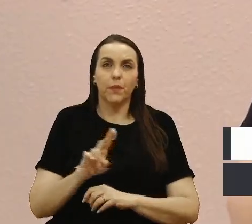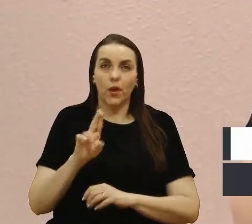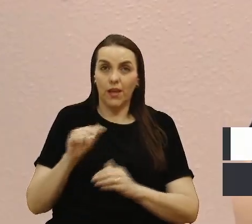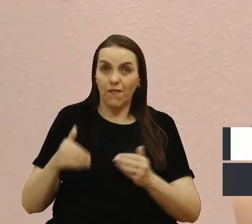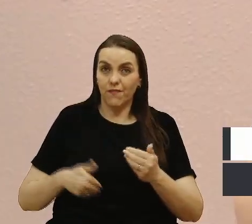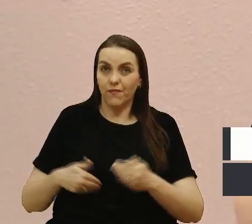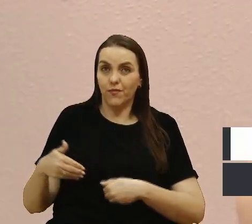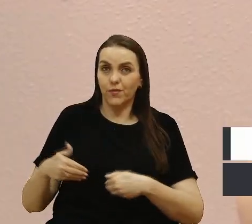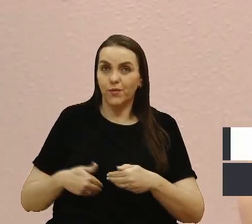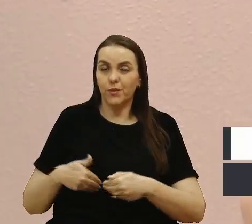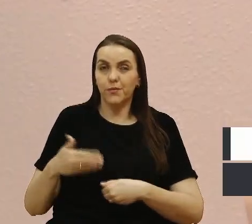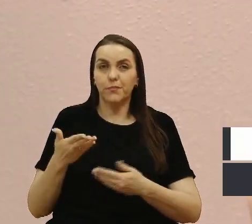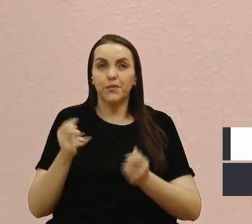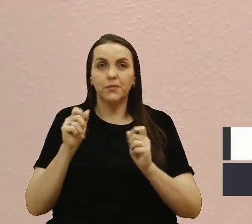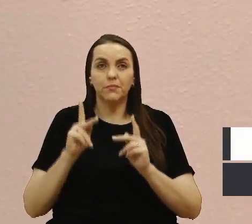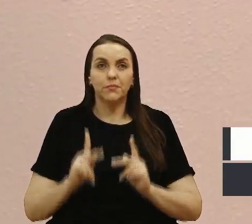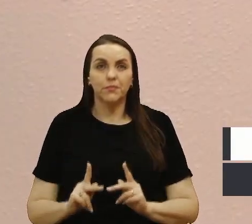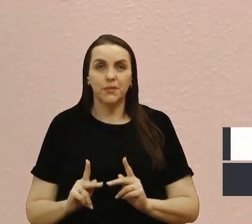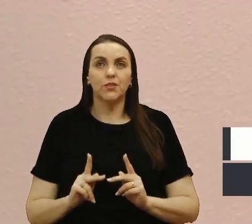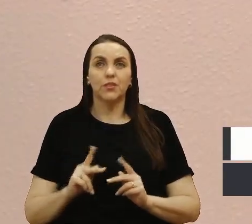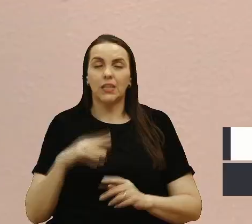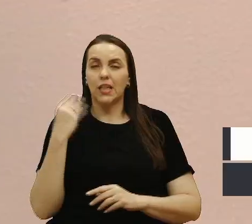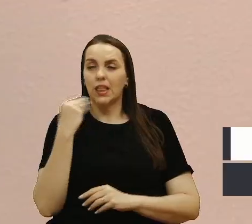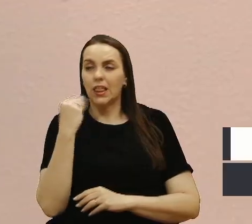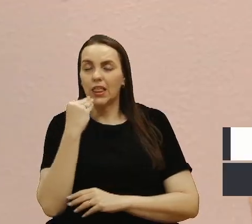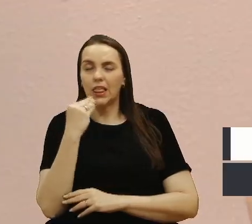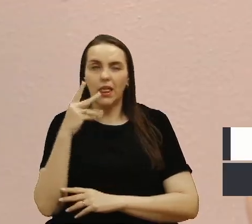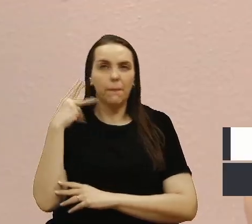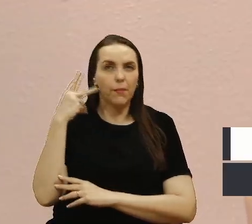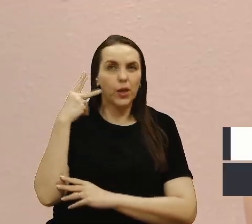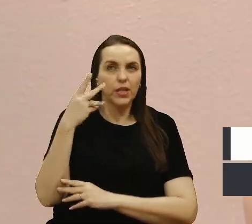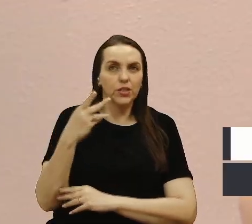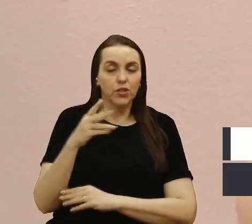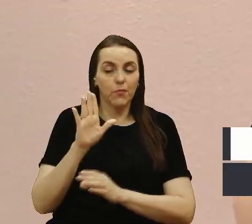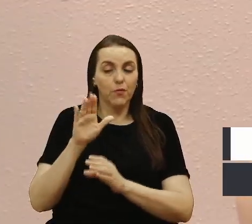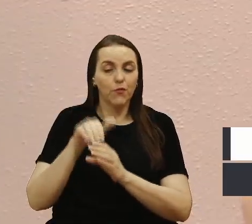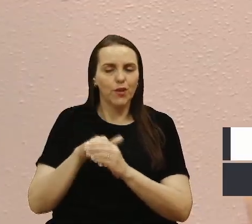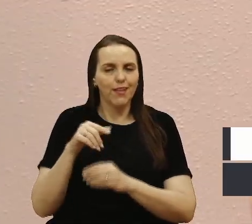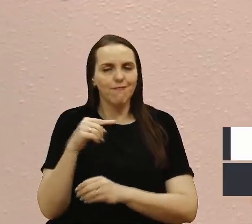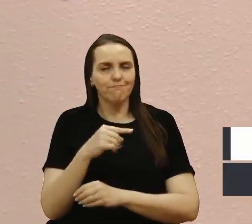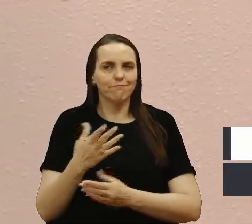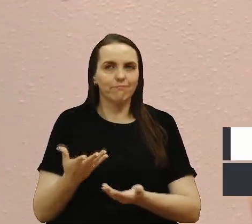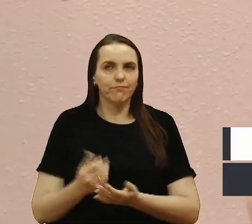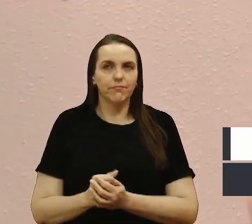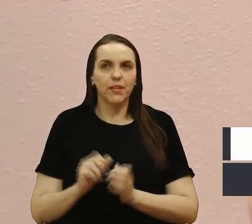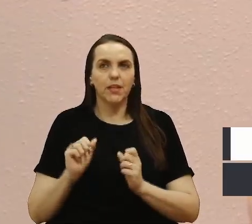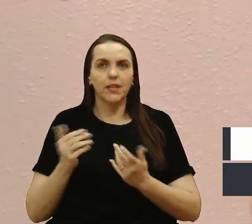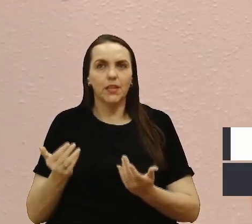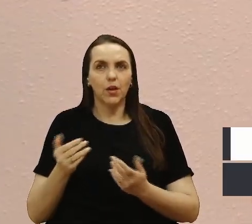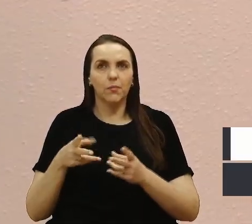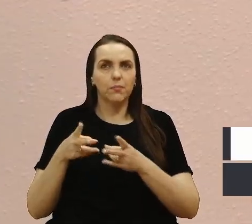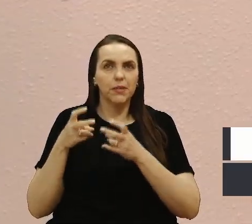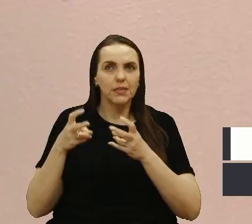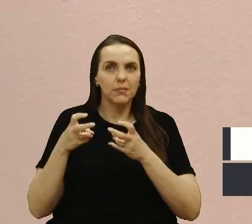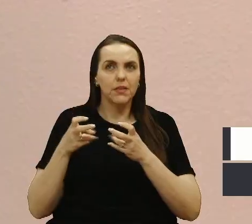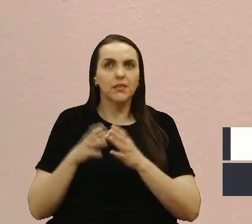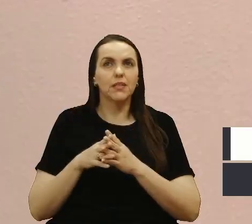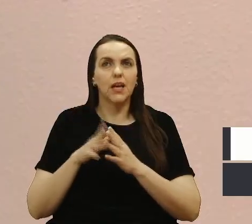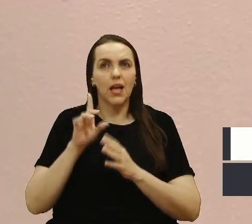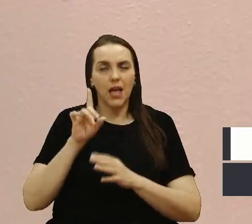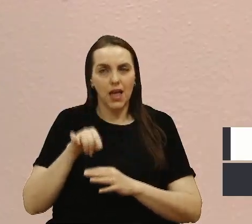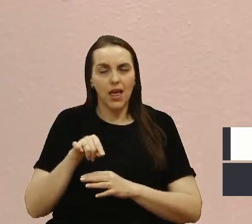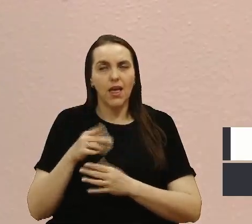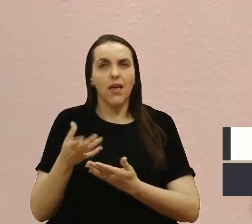fome para que as pessoas sejam convencidas politicamente de votar em alguém. Então, quando a gente vê que a fome ainda é